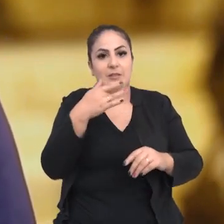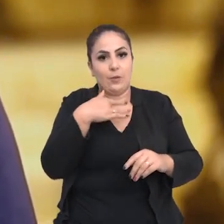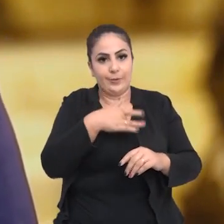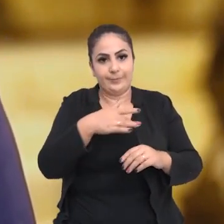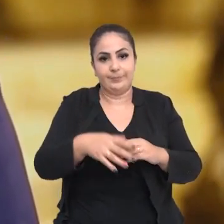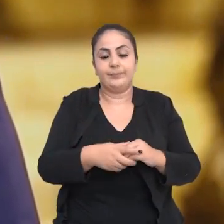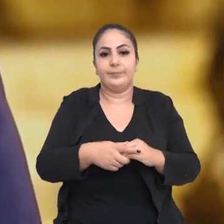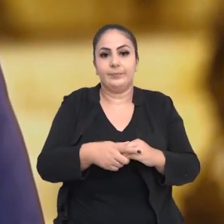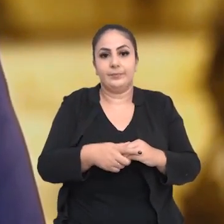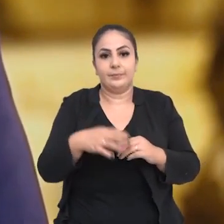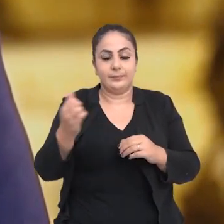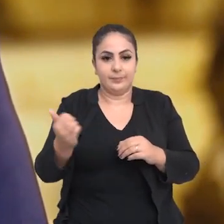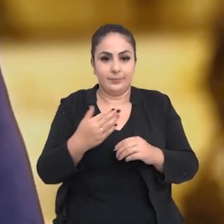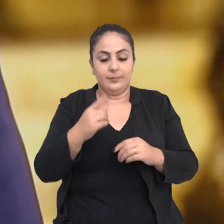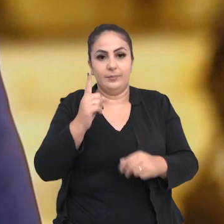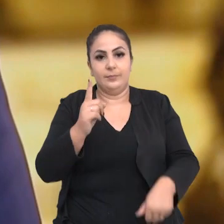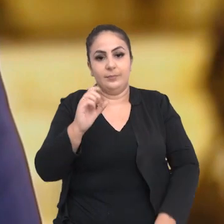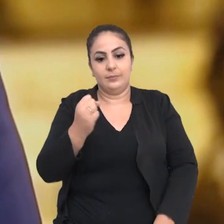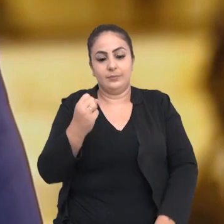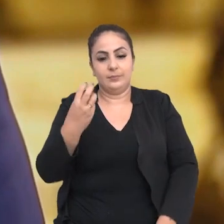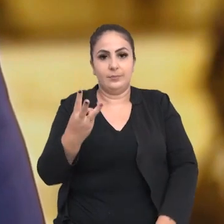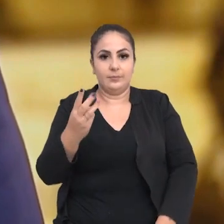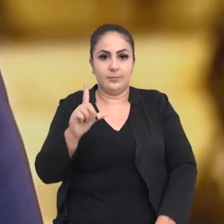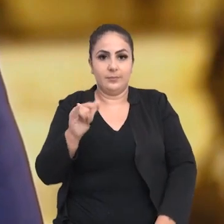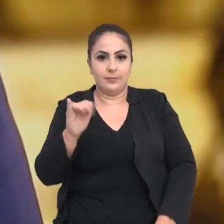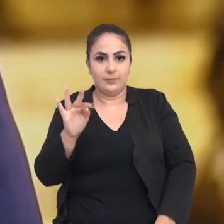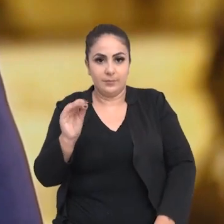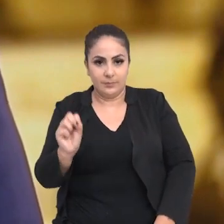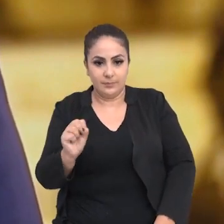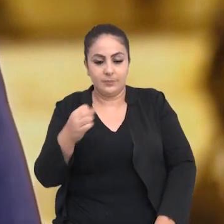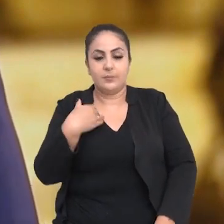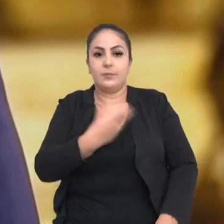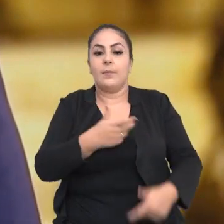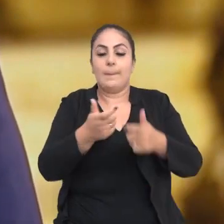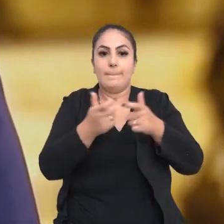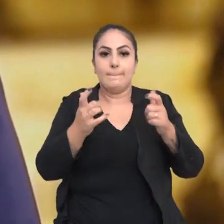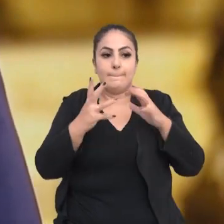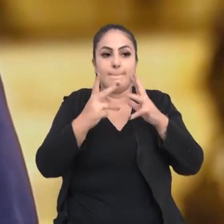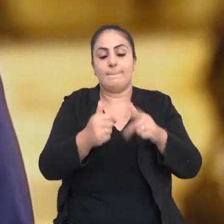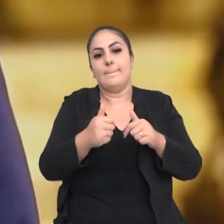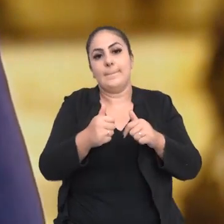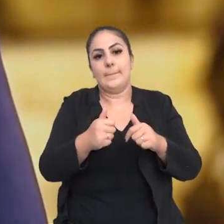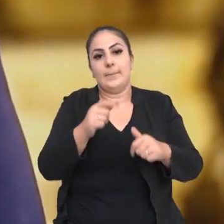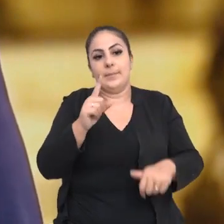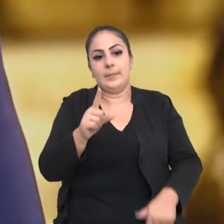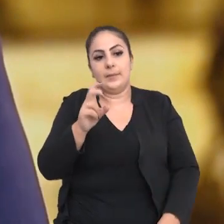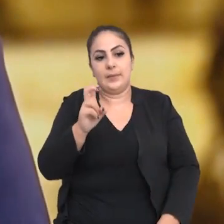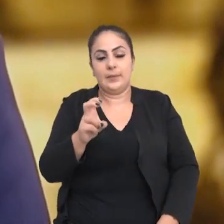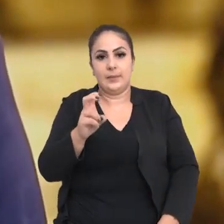Saúde. Com esses novos 183 leitos, nós vamos ter ampliado em